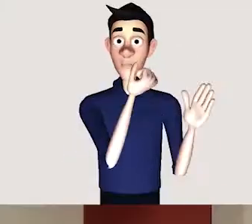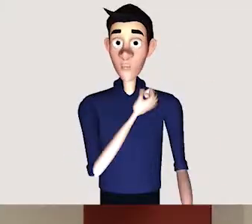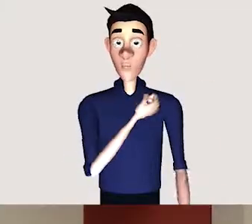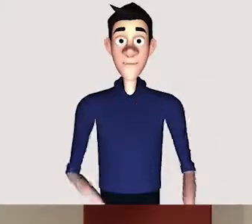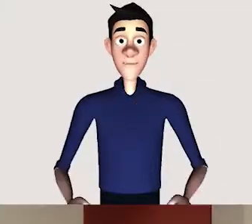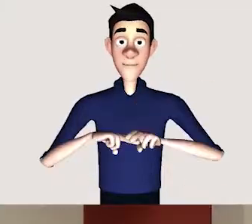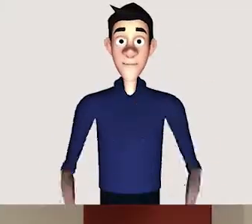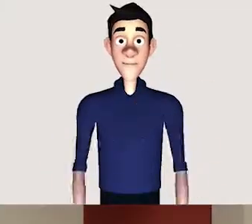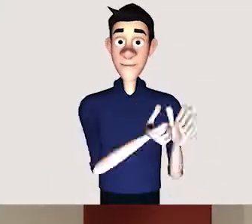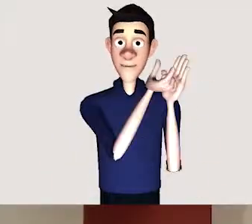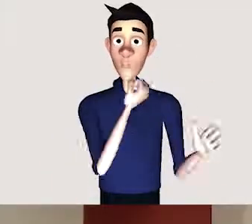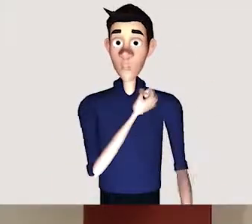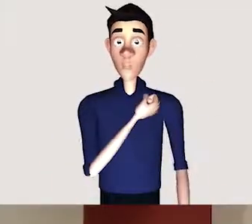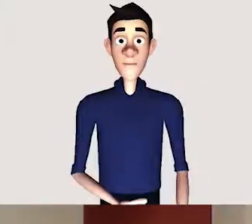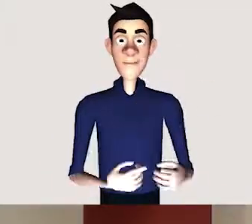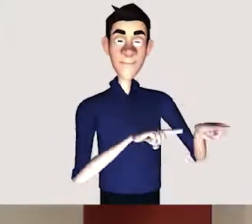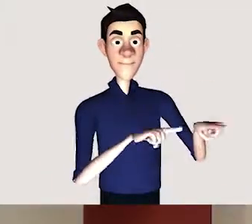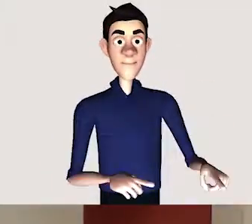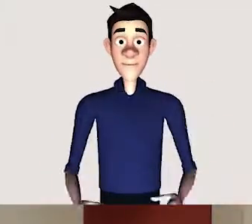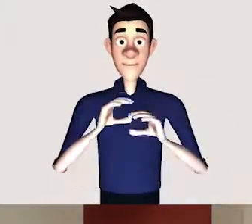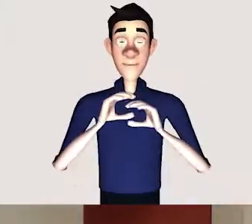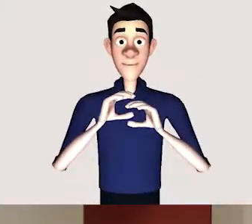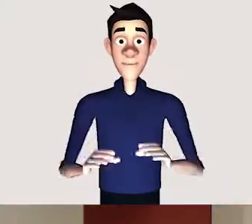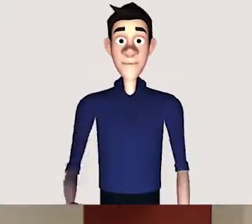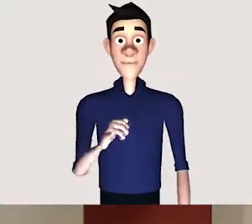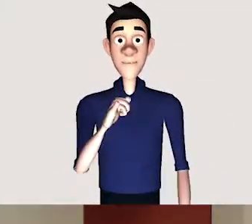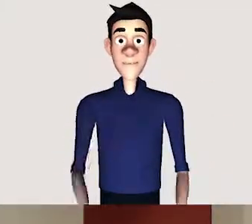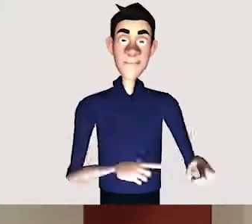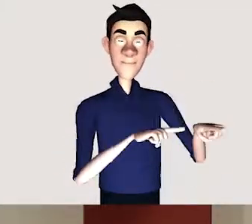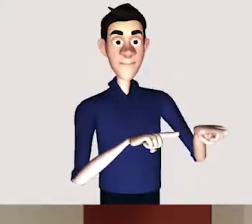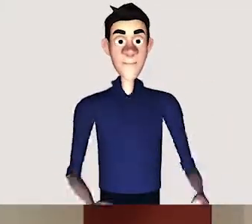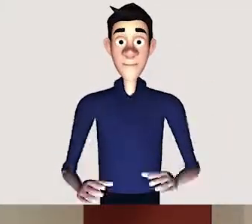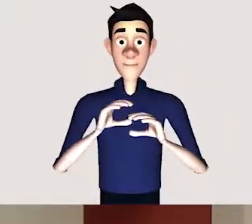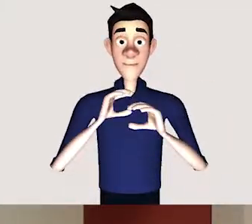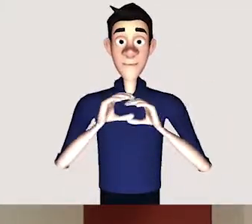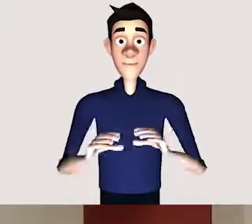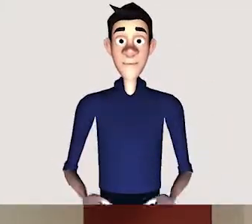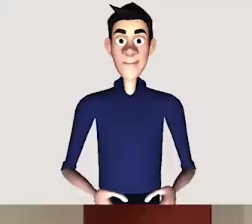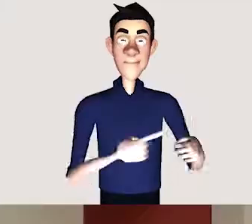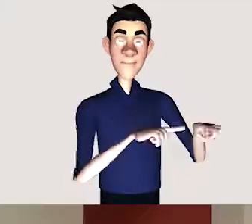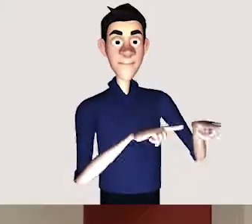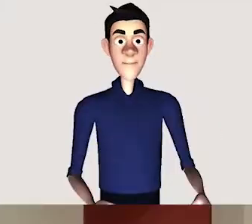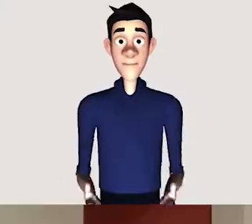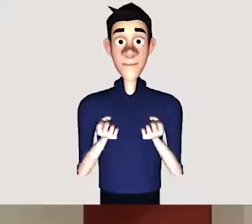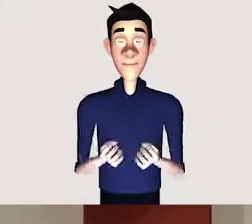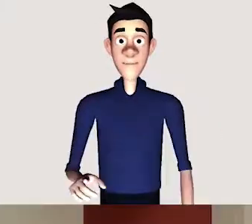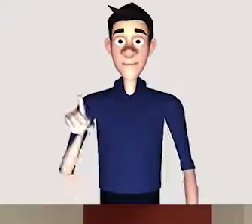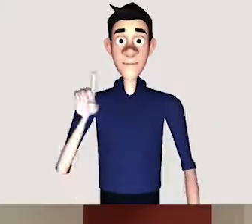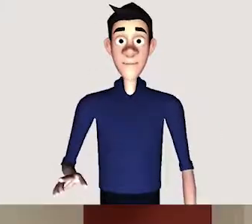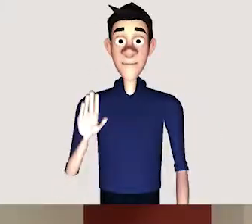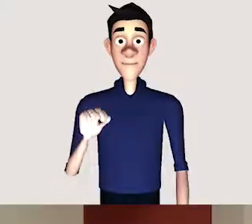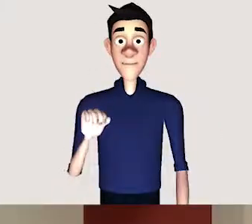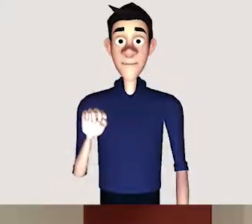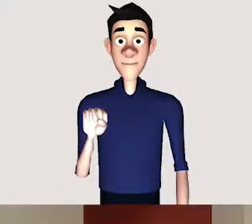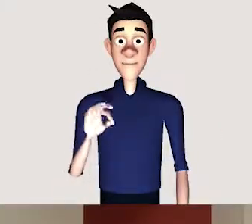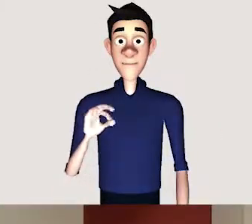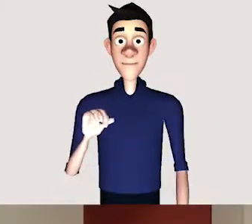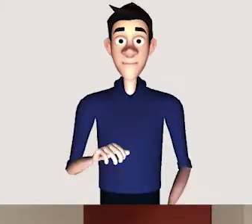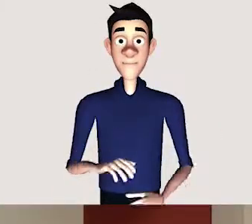E aqui, nesse momento, nós já podemos compreender que a noção de transmissão